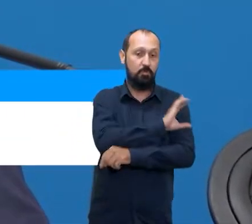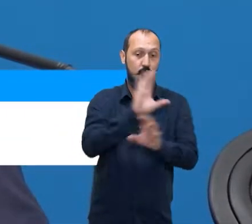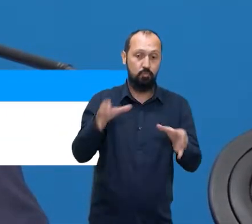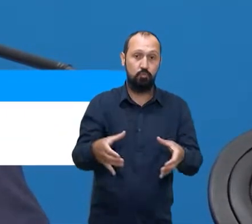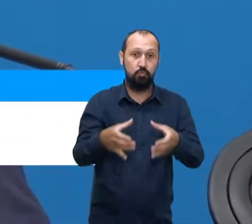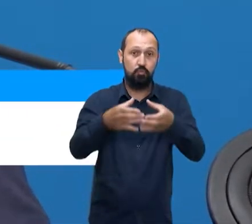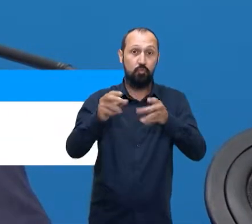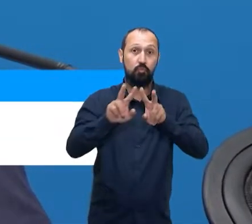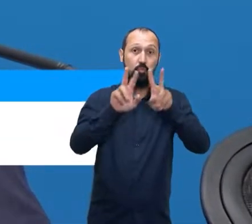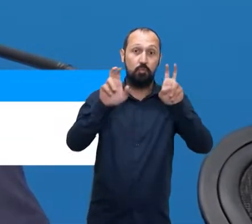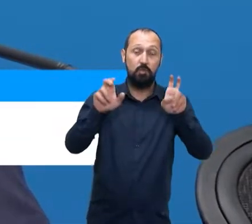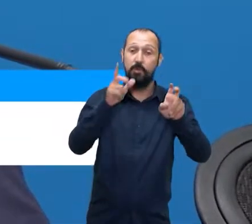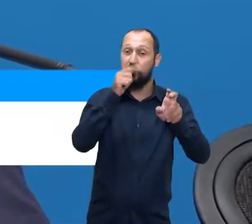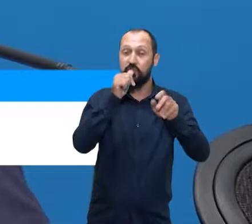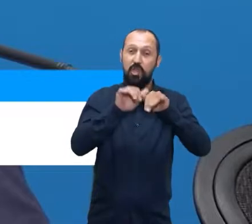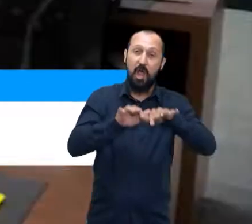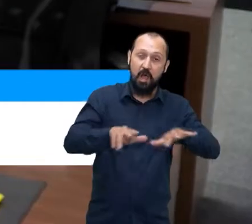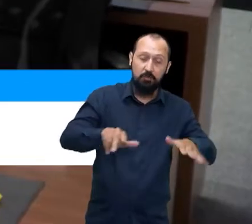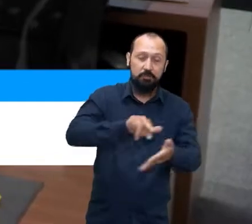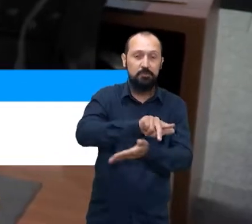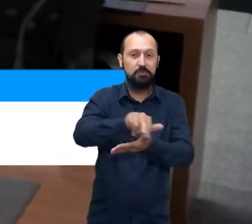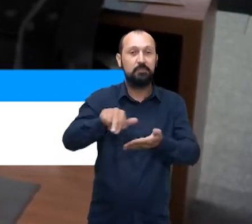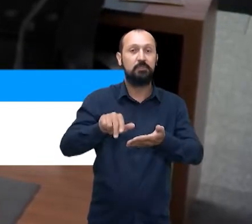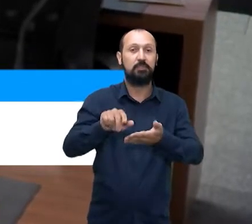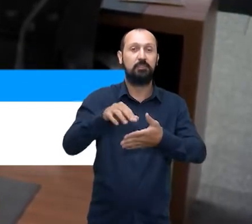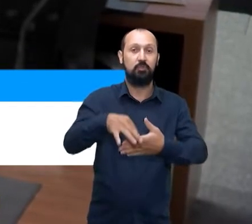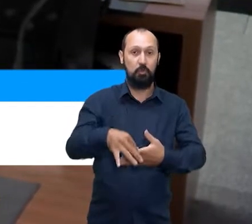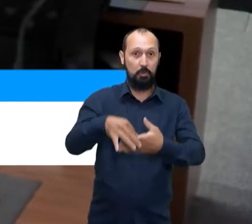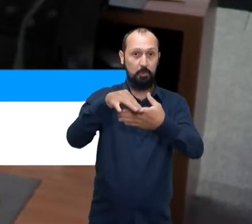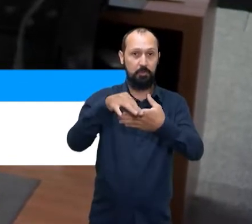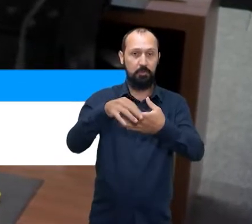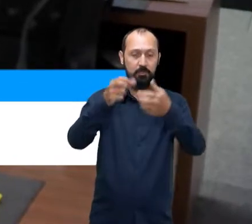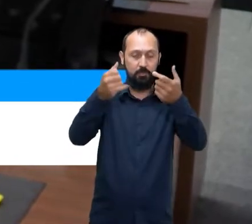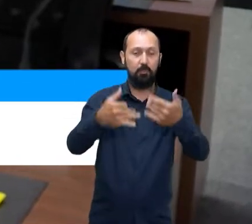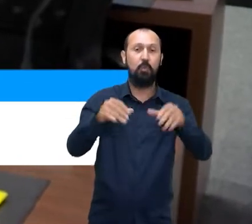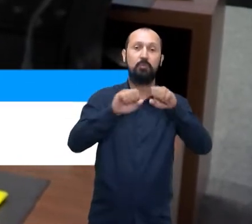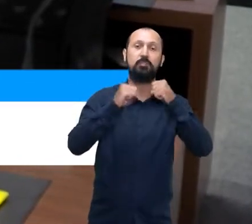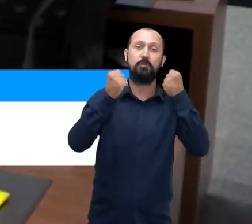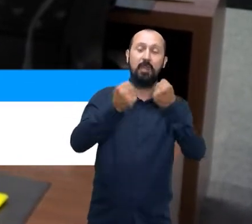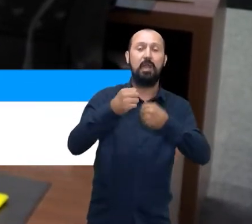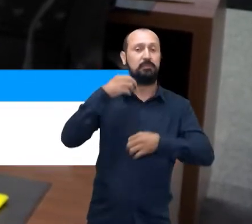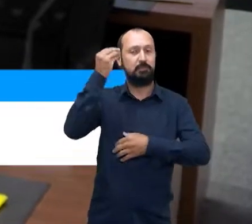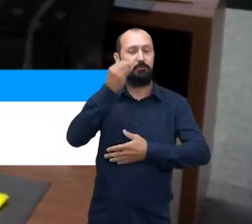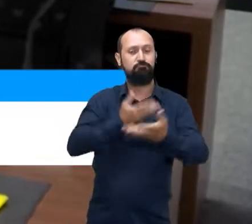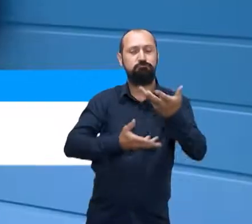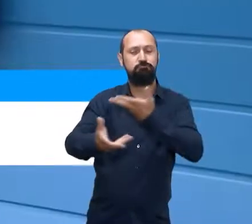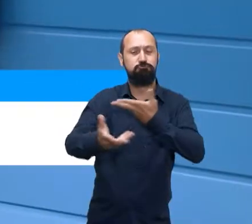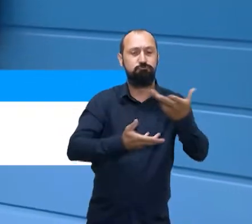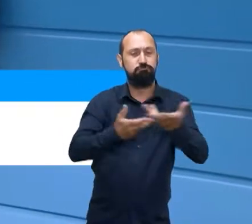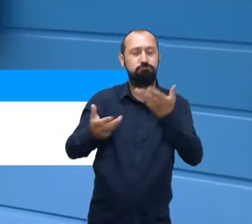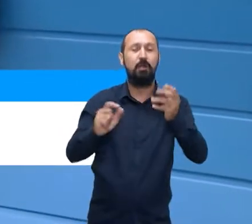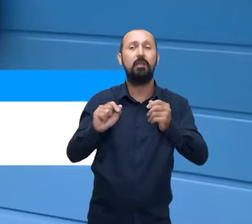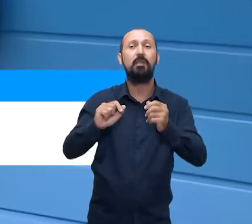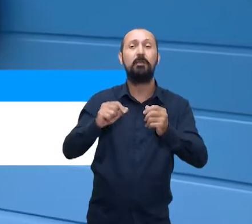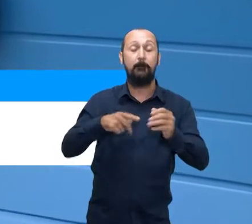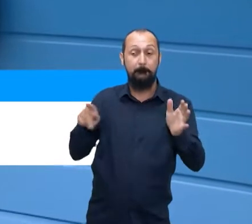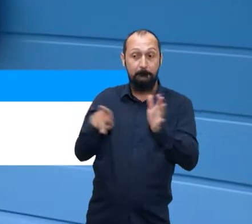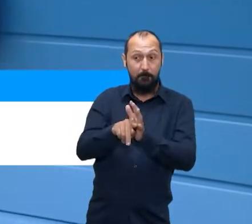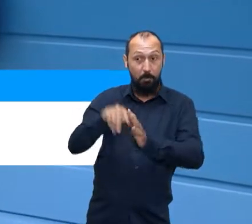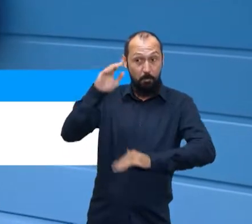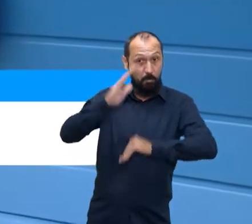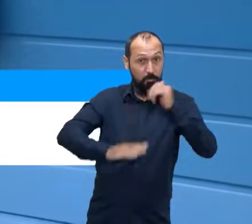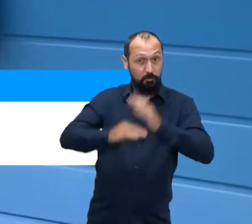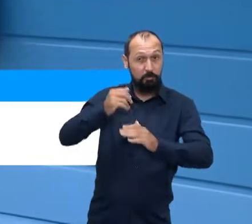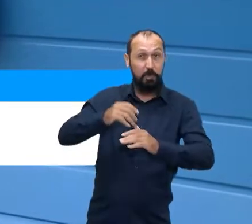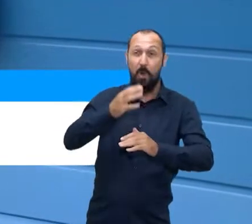da Frente Parlamentar de Recursos Hídricos, falou que o seminário promove trocas de experiências e relatos de